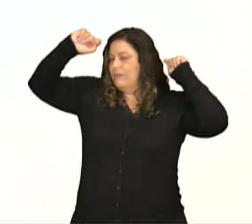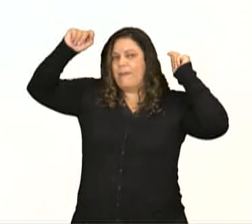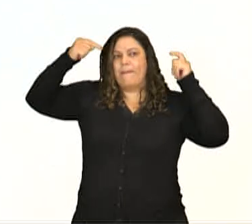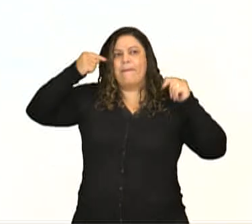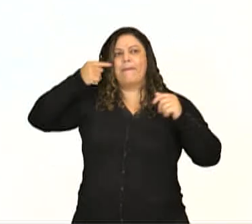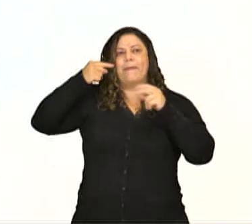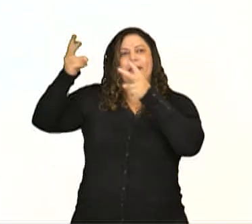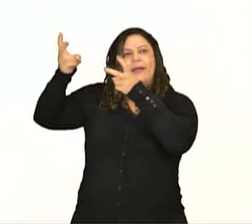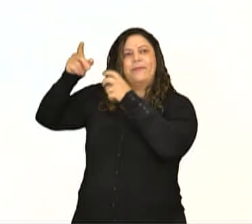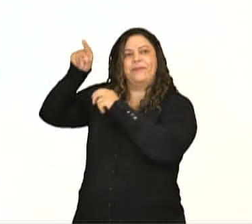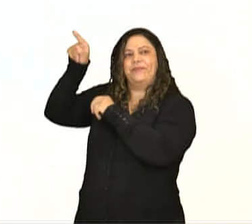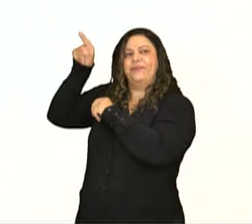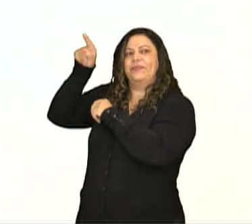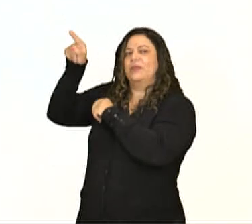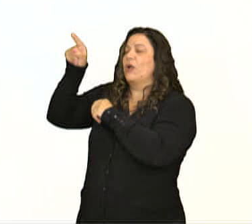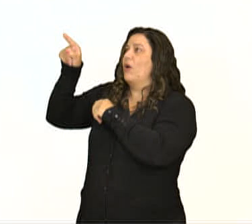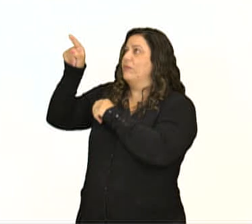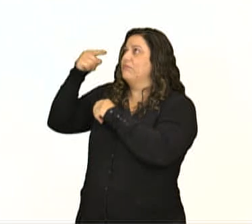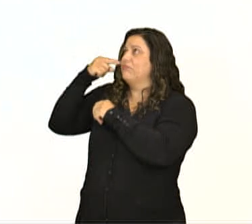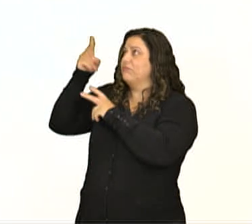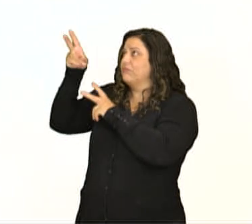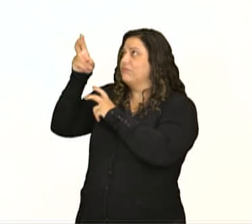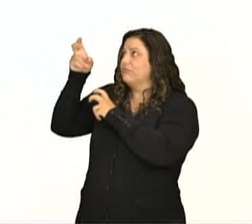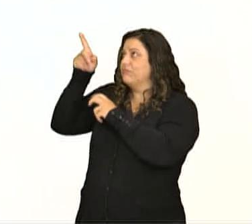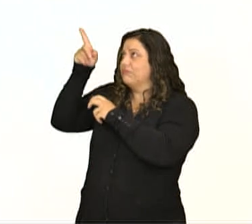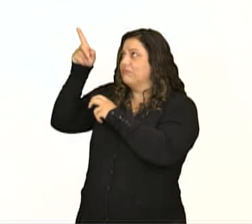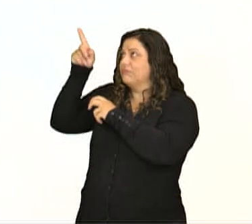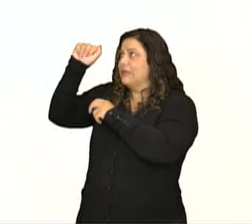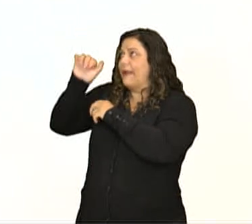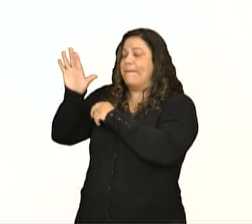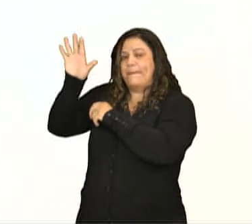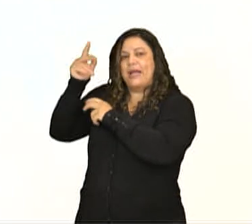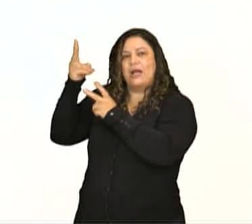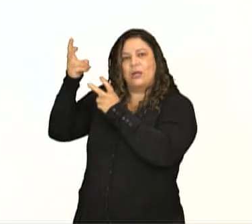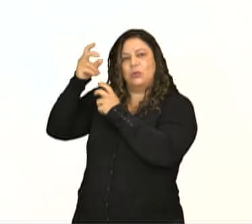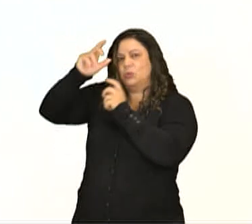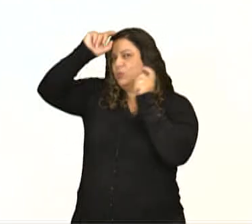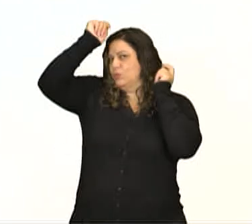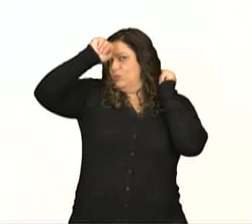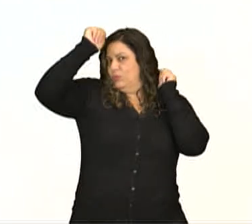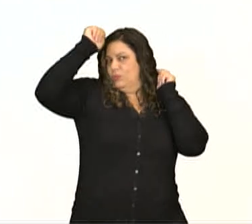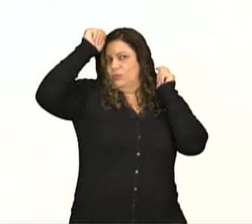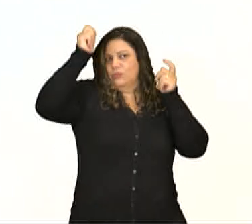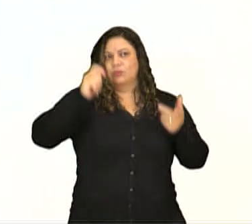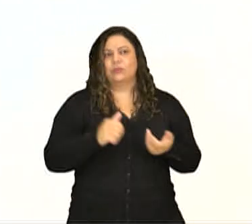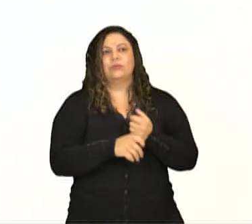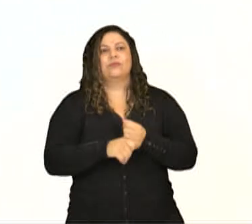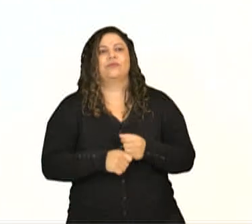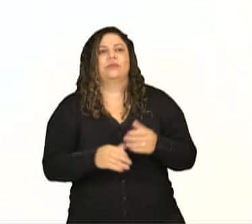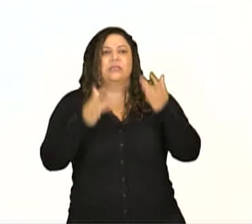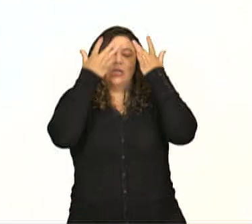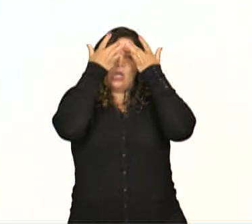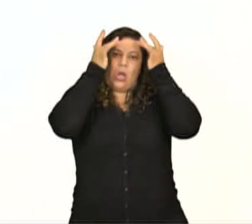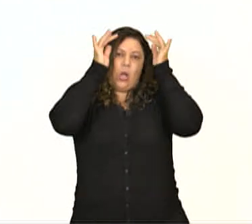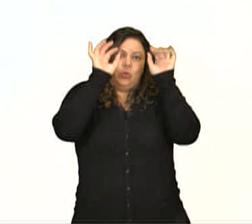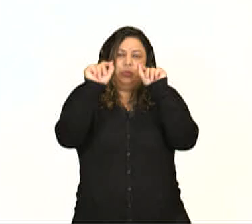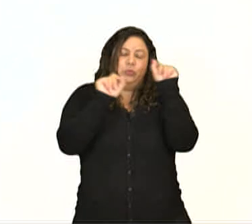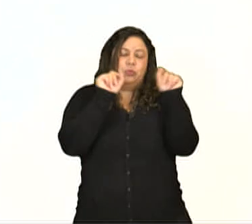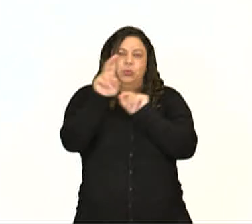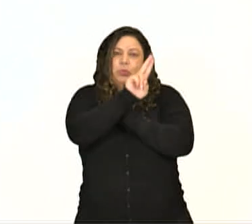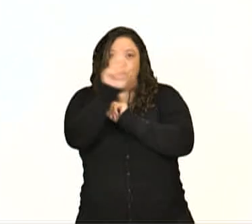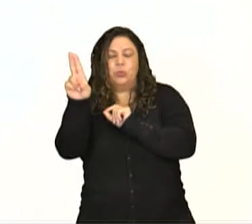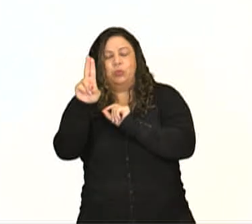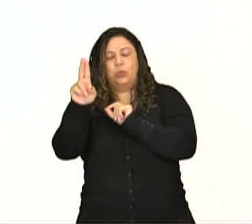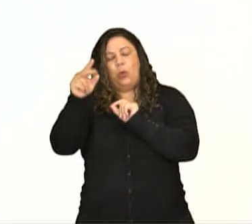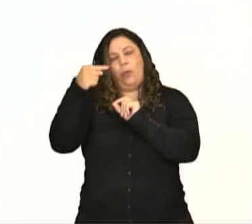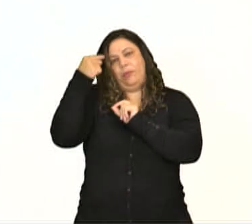que vocês também conseguem identificar na imagem, tá? E é o sombreiro hip-rapa, não sei se é assim que pronuncia, bem certinho